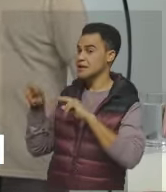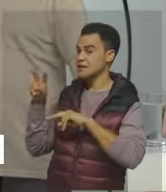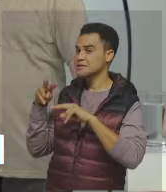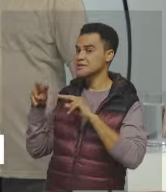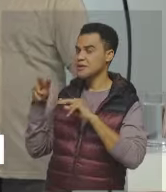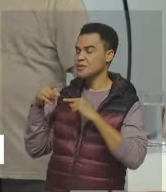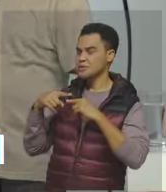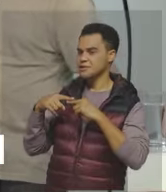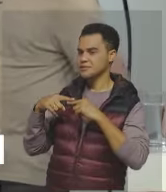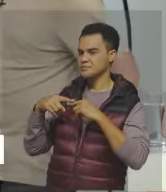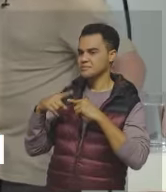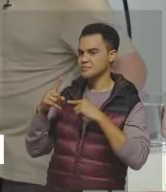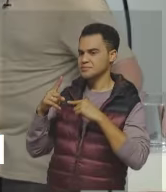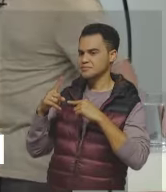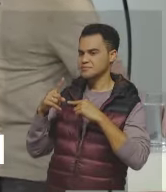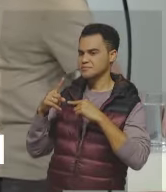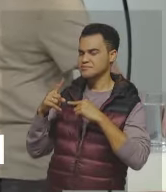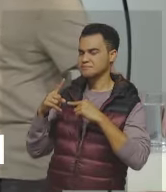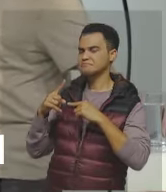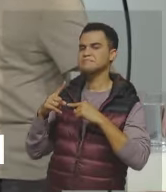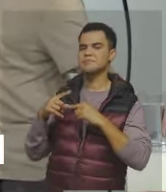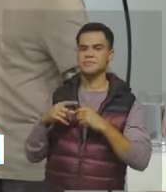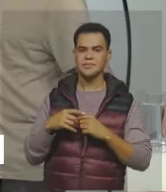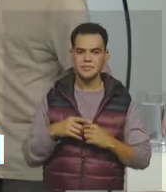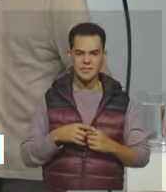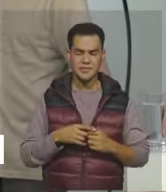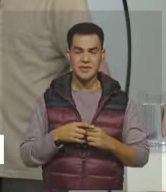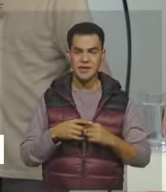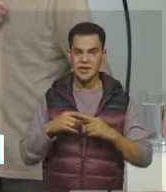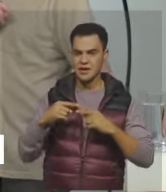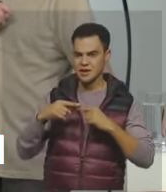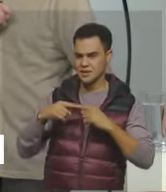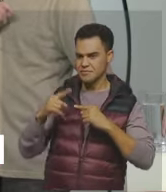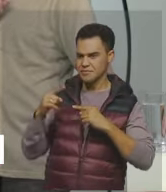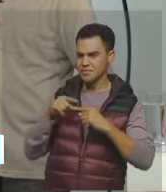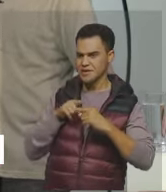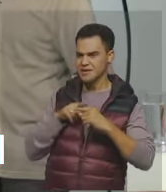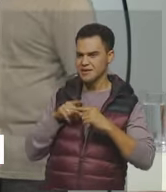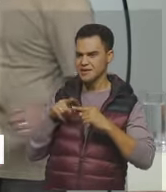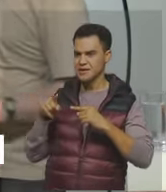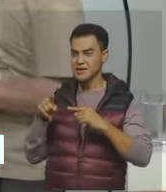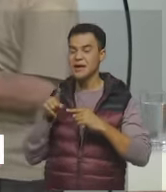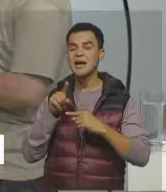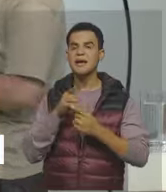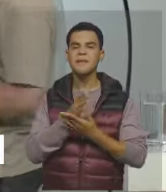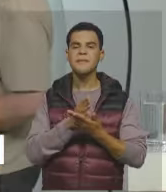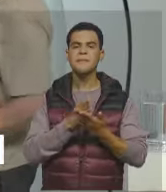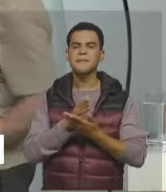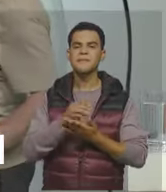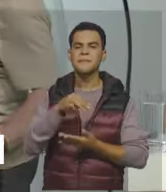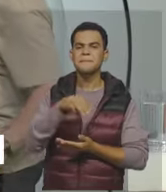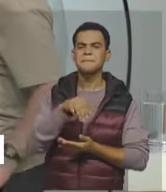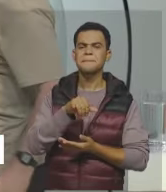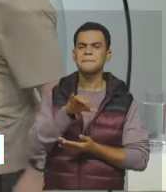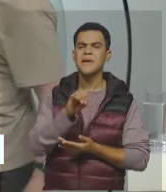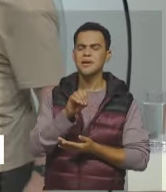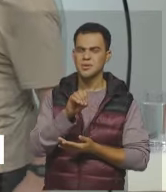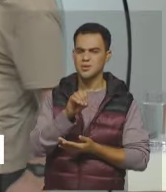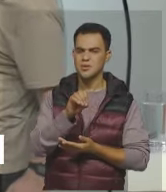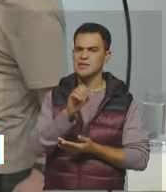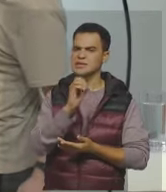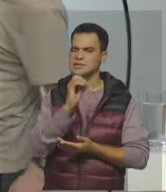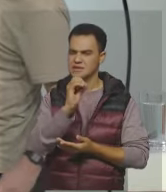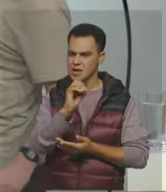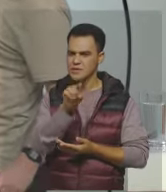chave aberta, quando a corrente vai ser igual a meio ampere, né? O que acontece aqui? Vamos ignorar essa parte